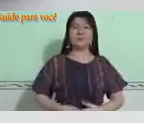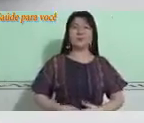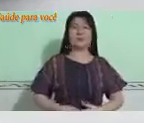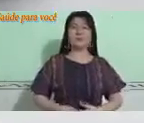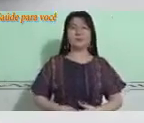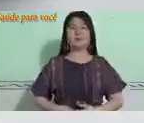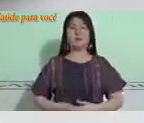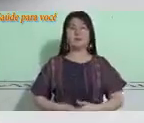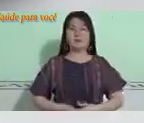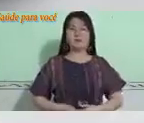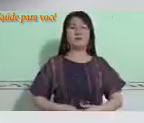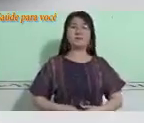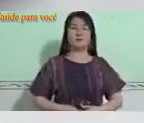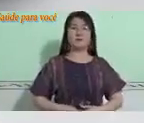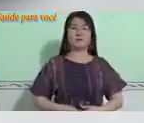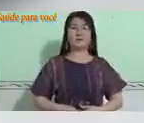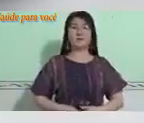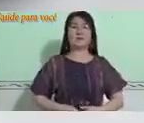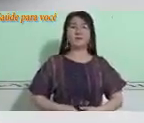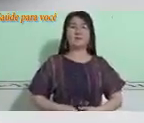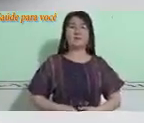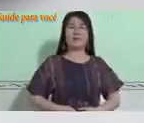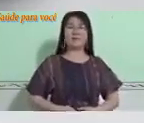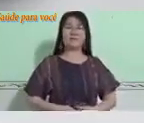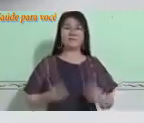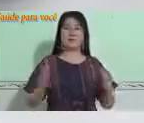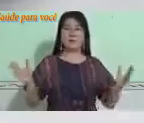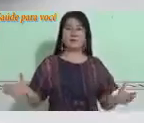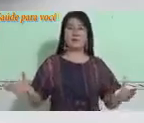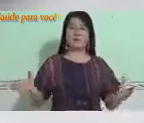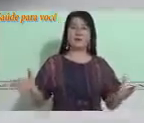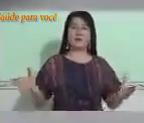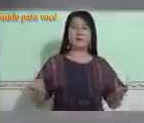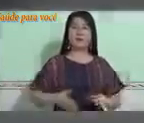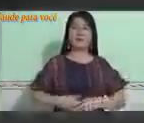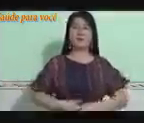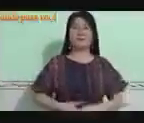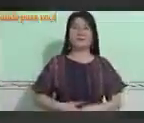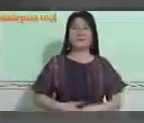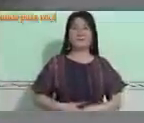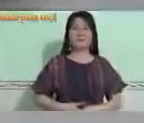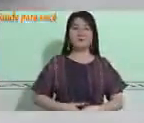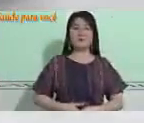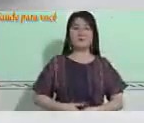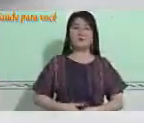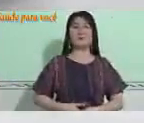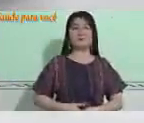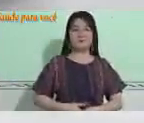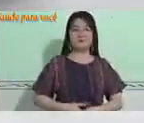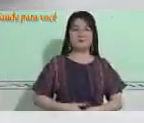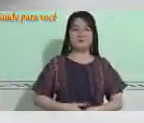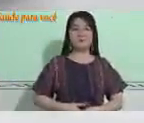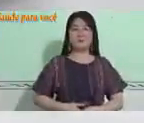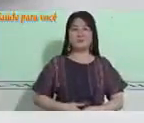MASSAGEM, a massagem nos pés e na barriga da perna, também é uma ajuda no tratamento, trazendo alívio dos sintomas. É uma